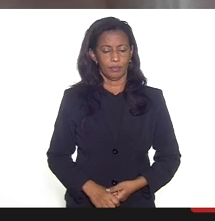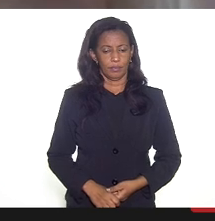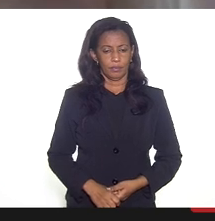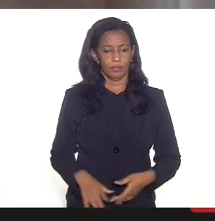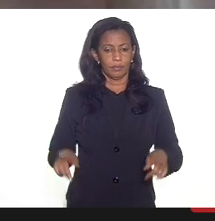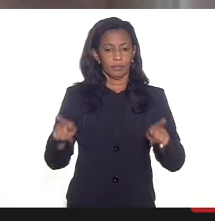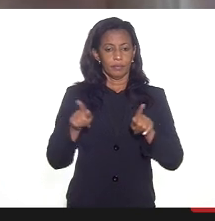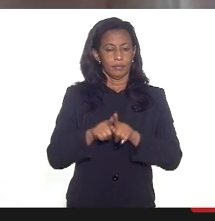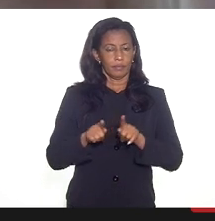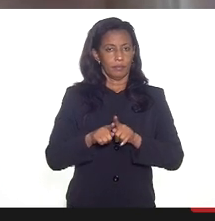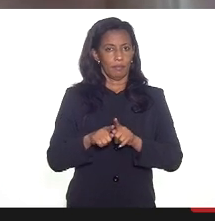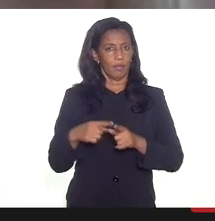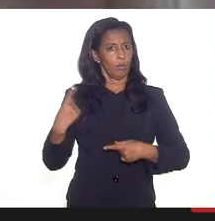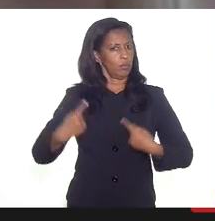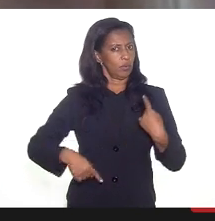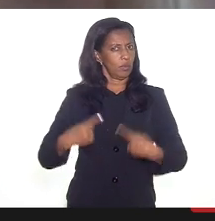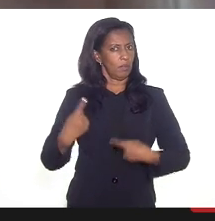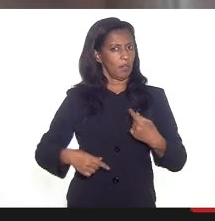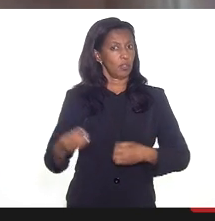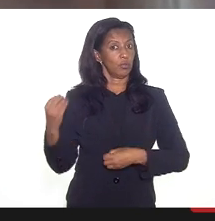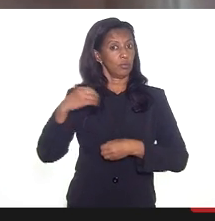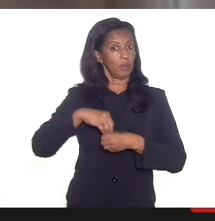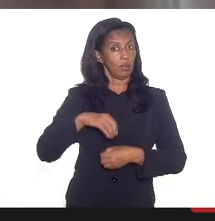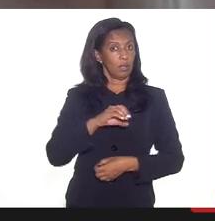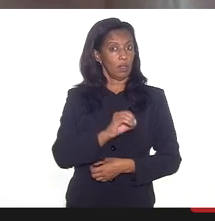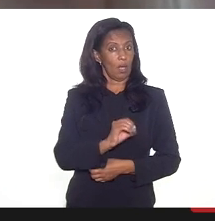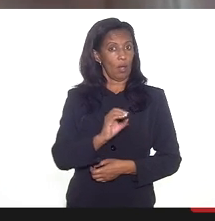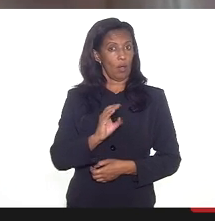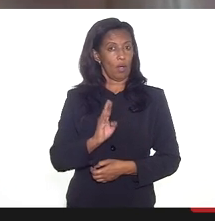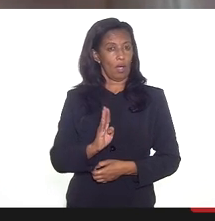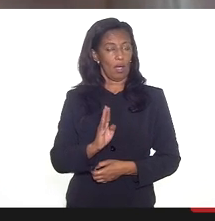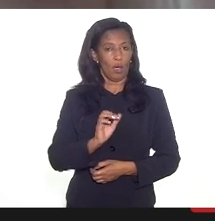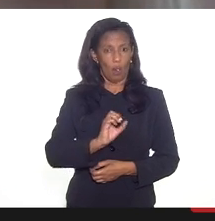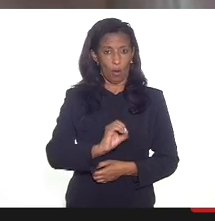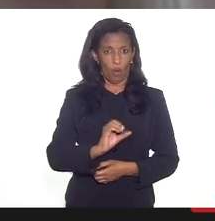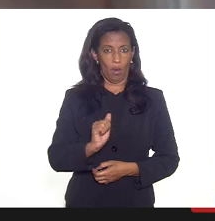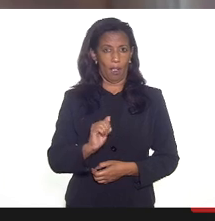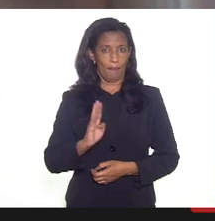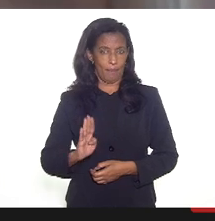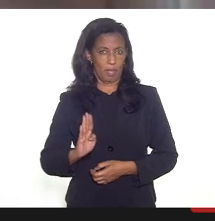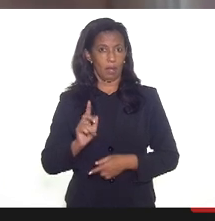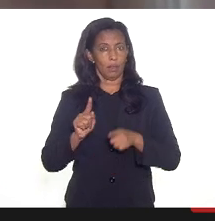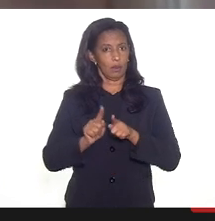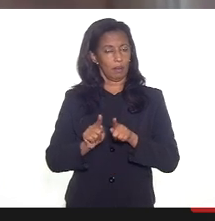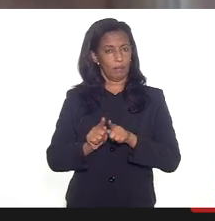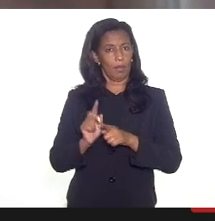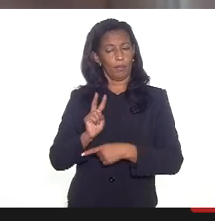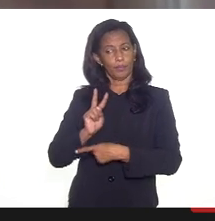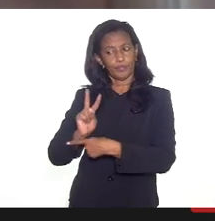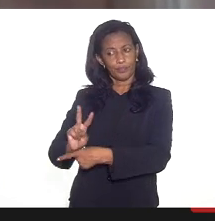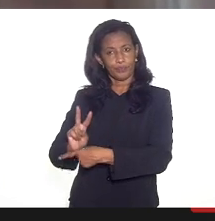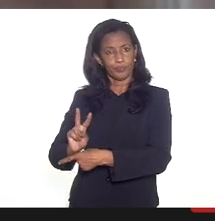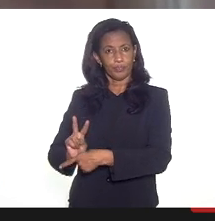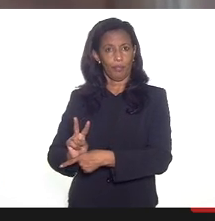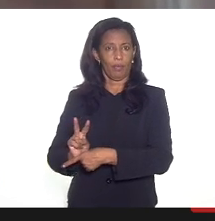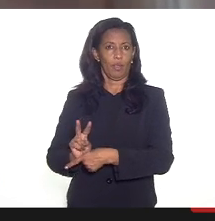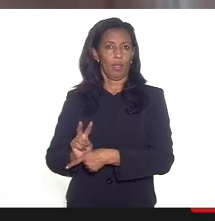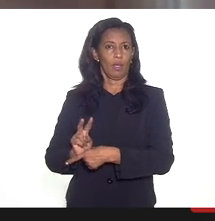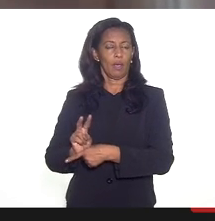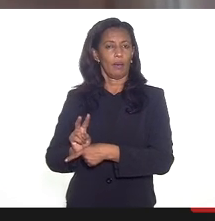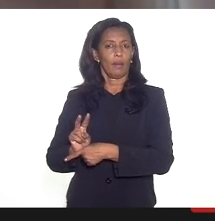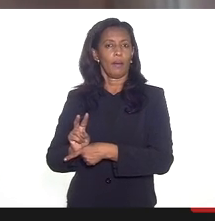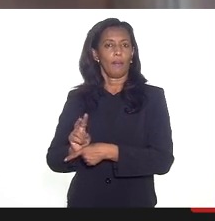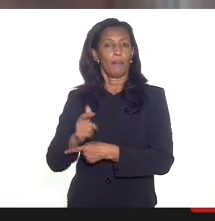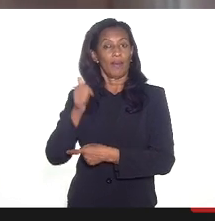Além disso, foi muito debatido dentro da OAB Mulher a questão das medidas protetivas, que hoje são uma grande ferramenta para essa